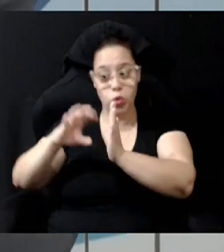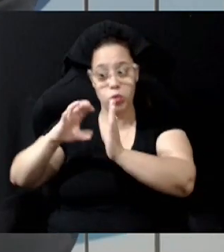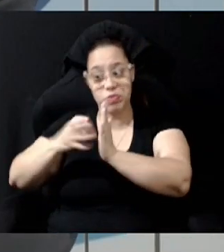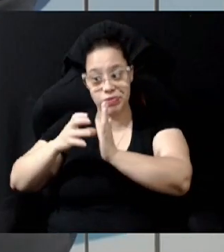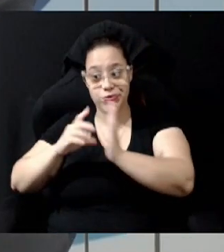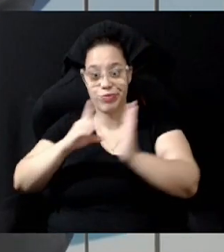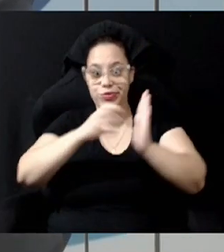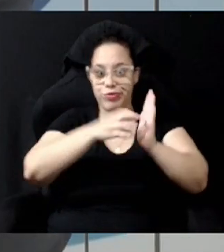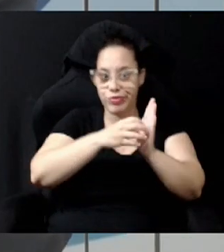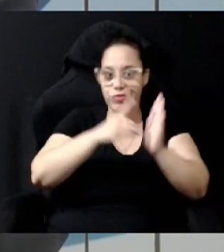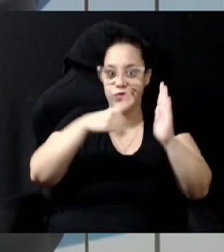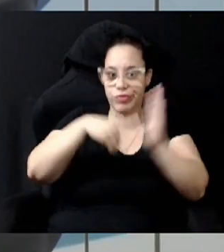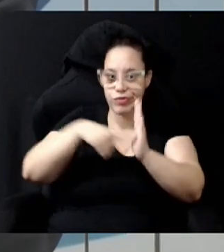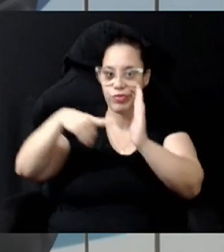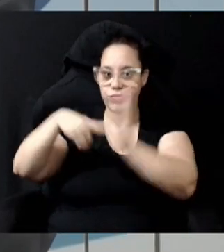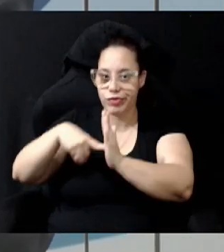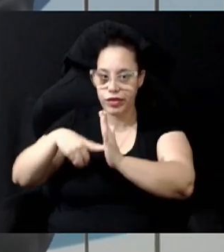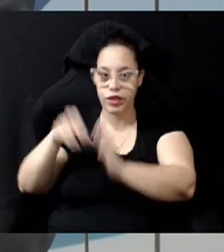deputados e senadores,